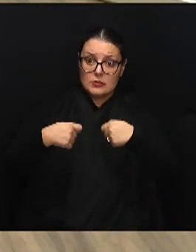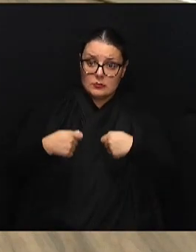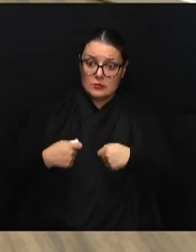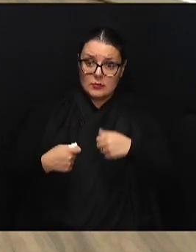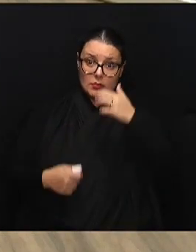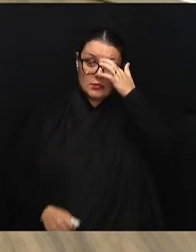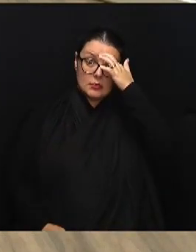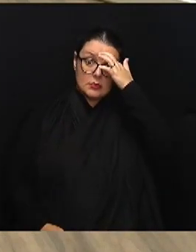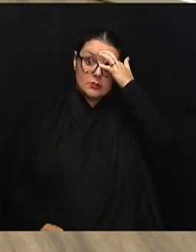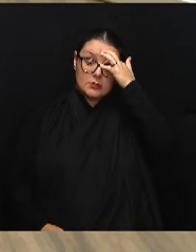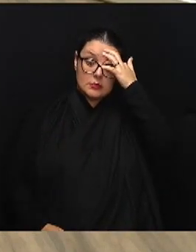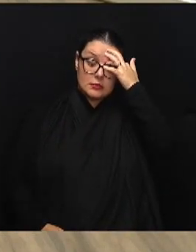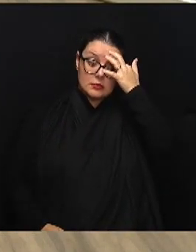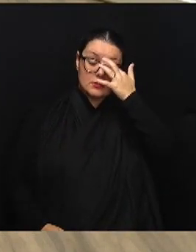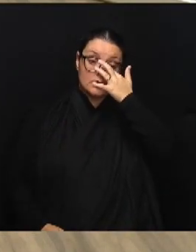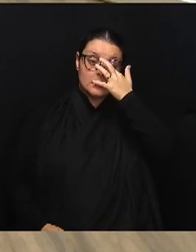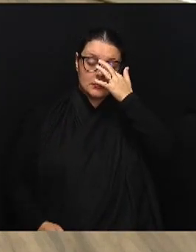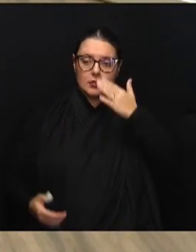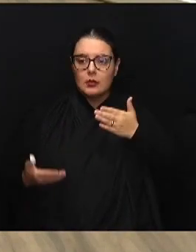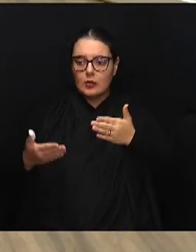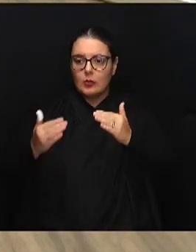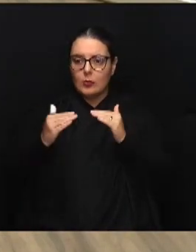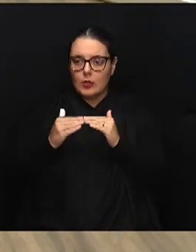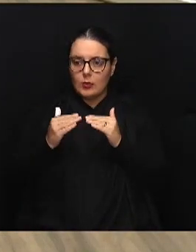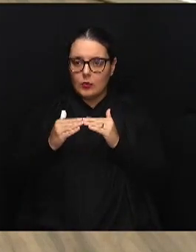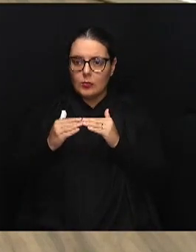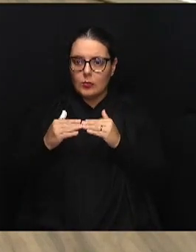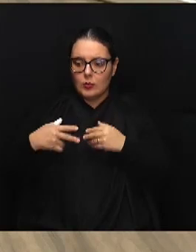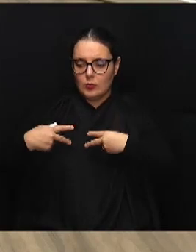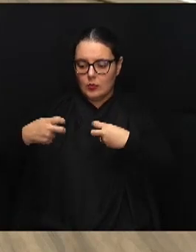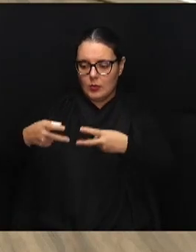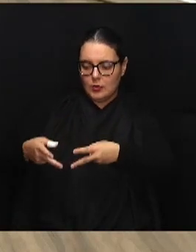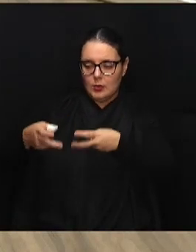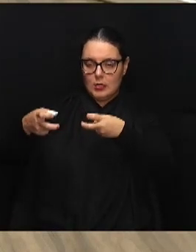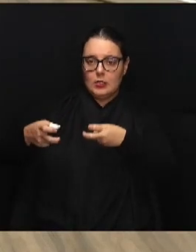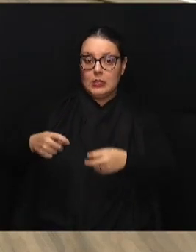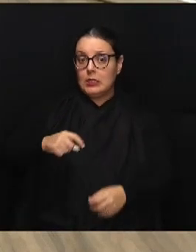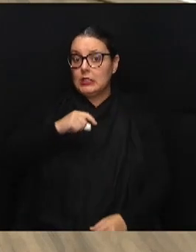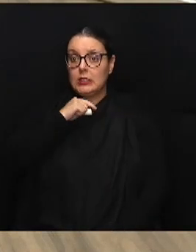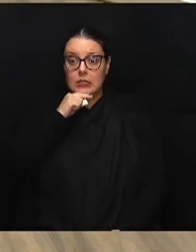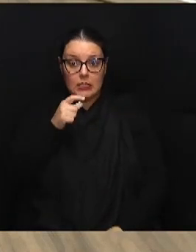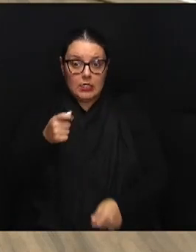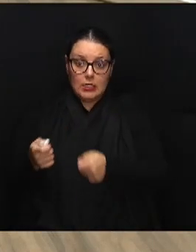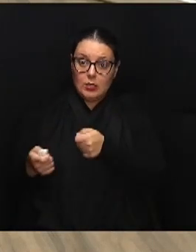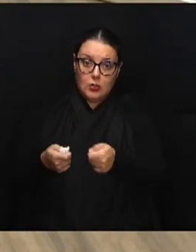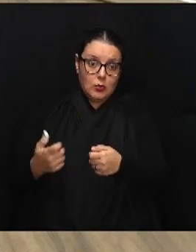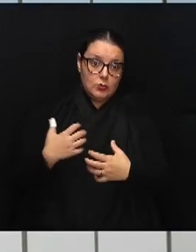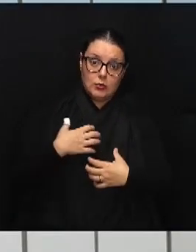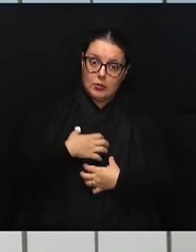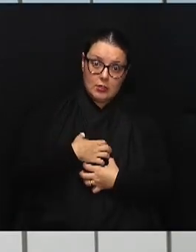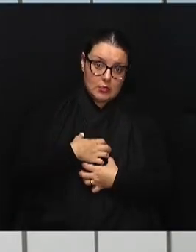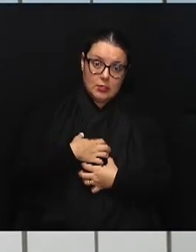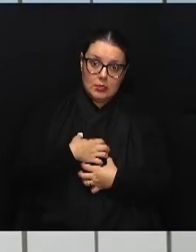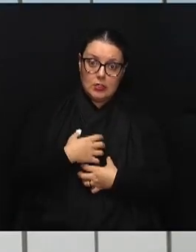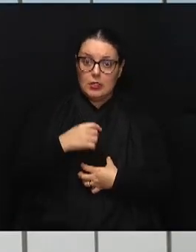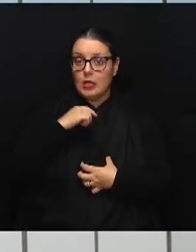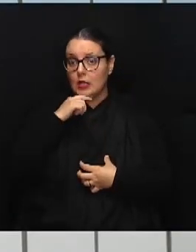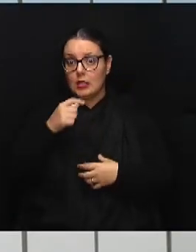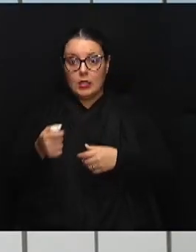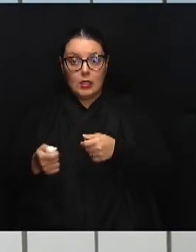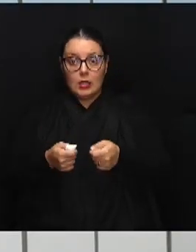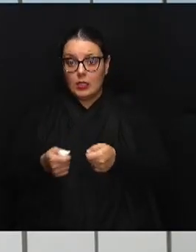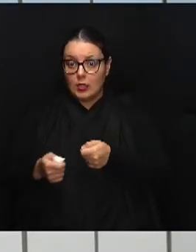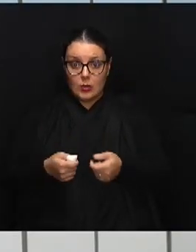trazer isso a um acordo, né? A um reconhecimento de que ninguém controla sentimentos. Ninguém